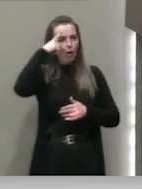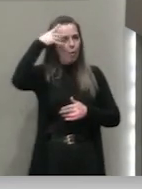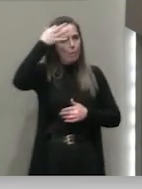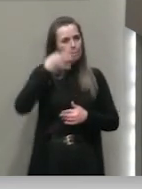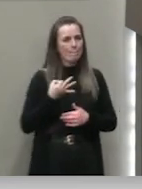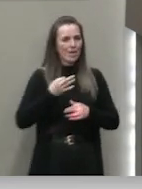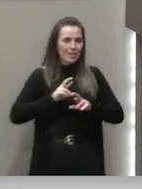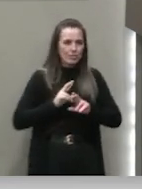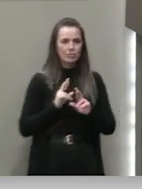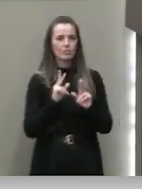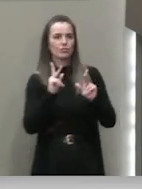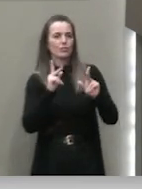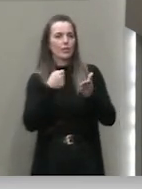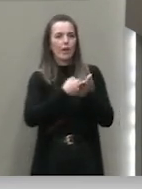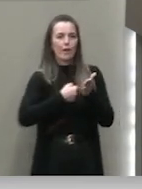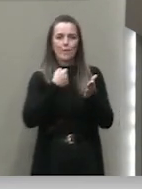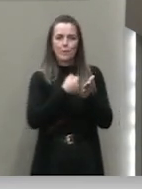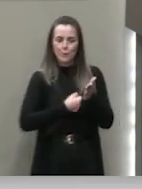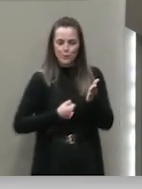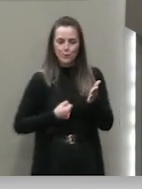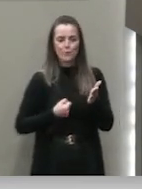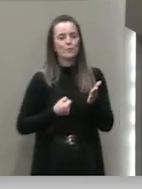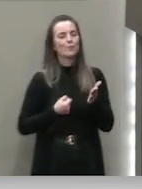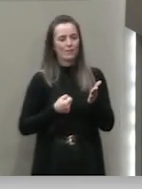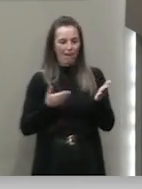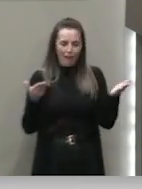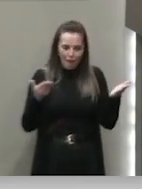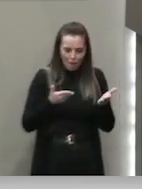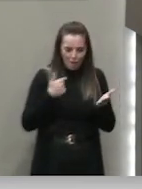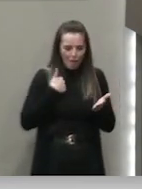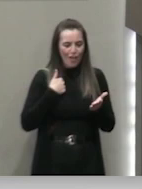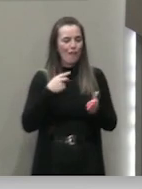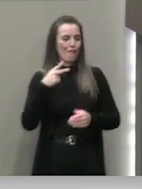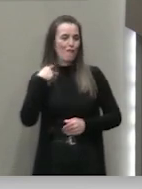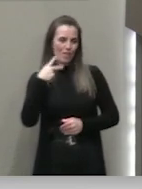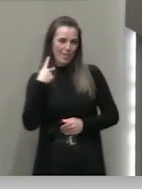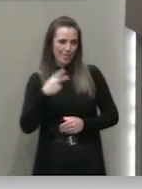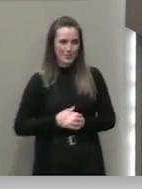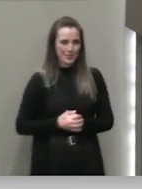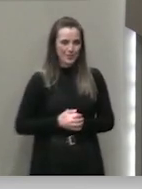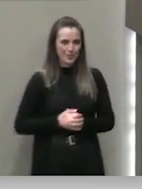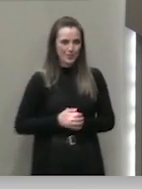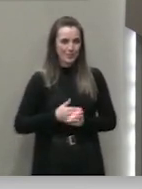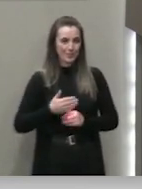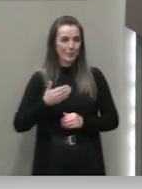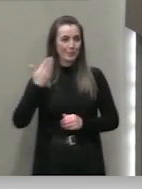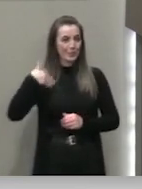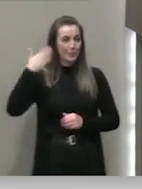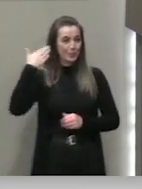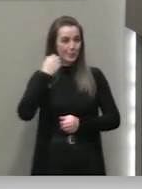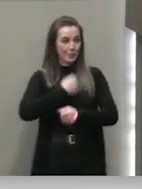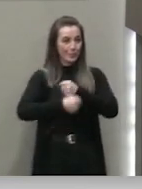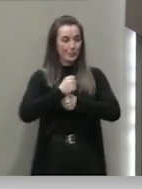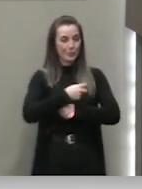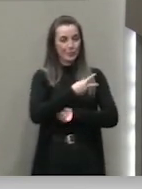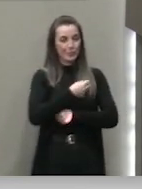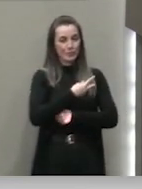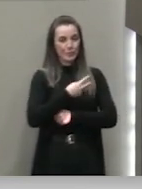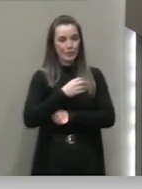também enquanto mandato, enquanto parlamentar. Em 2020, eu fui desafiada